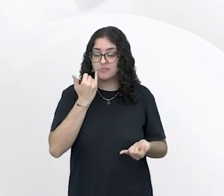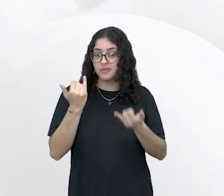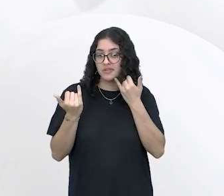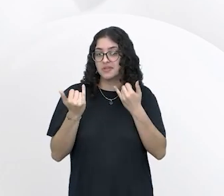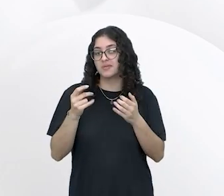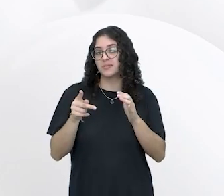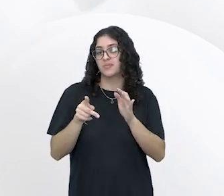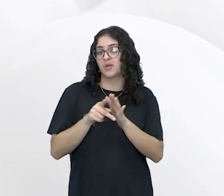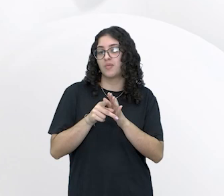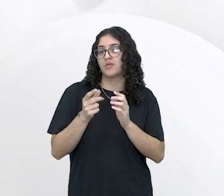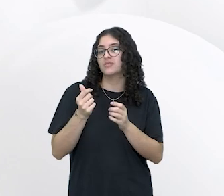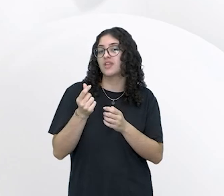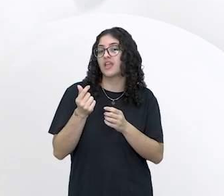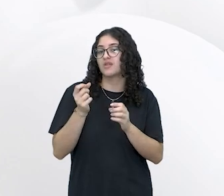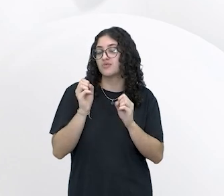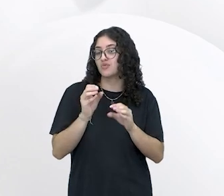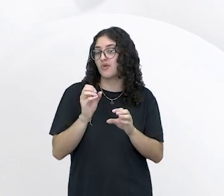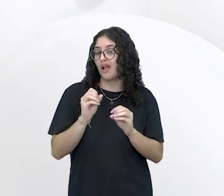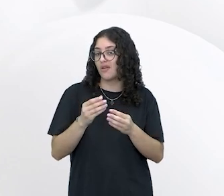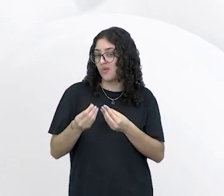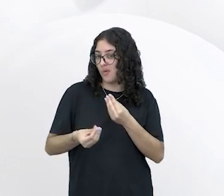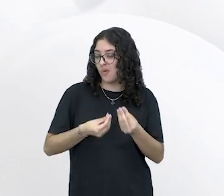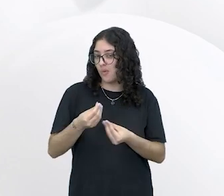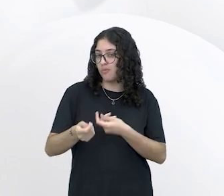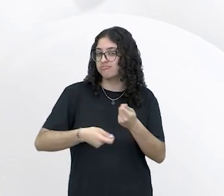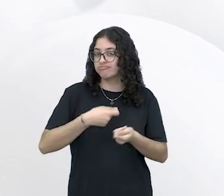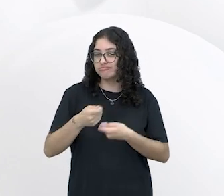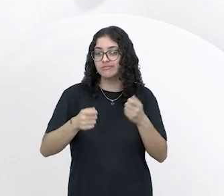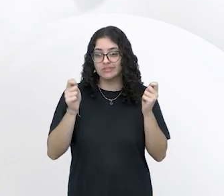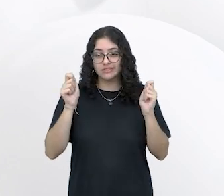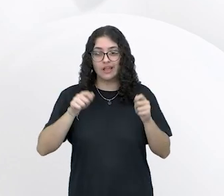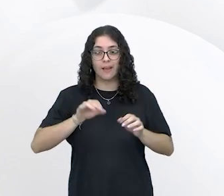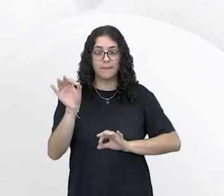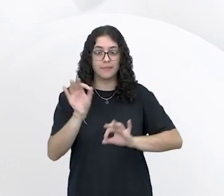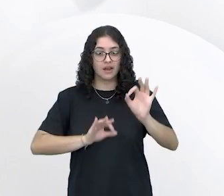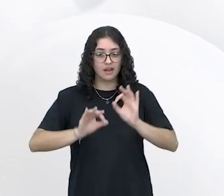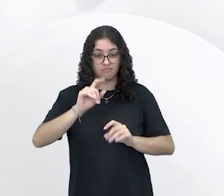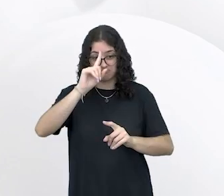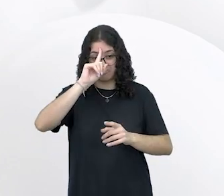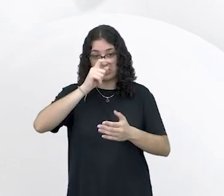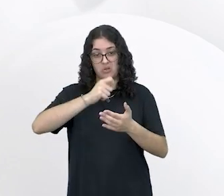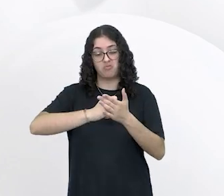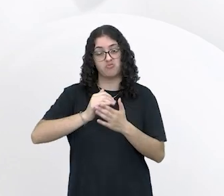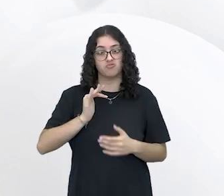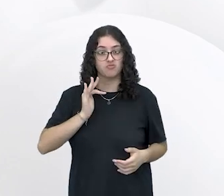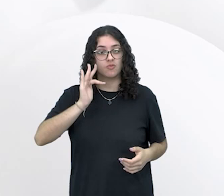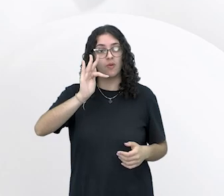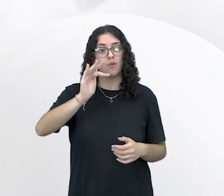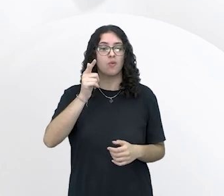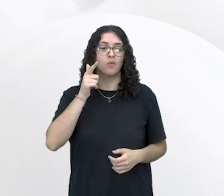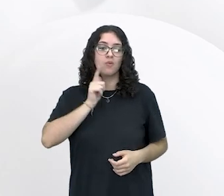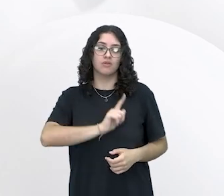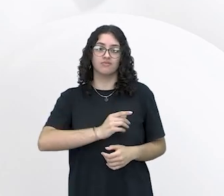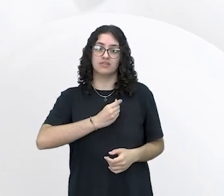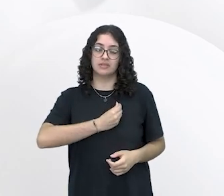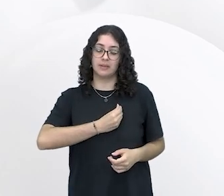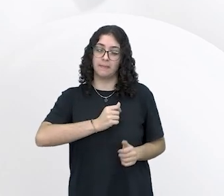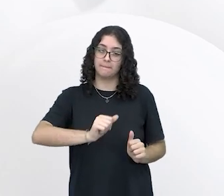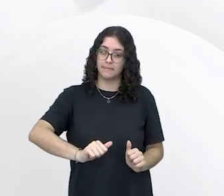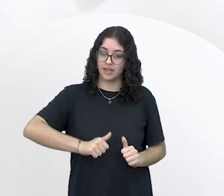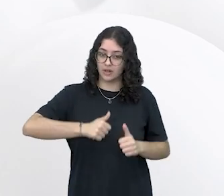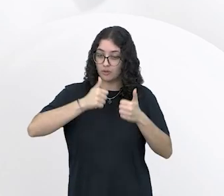informações sobre gestão do dinheiro, né? De modo a permitir o planejamento e tomada de decisões adequadas às suas necessidades.